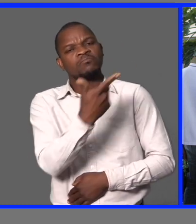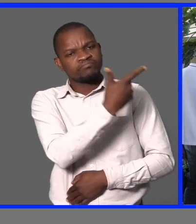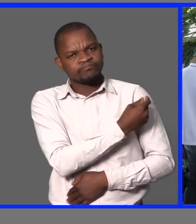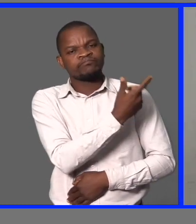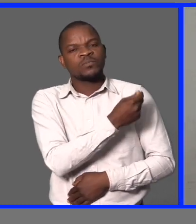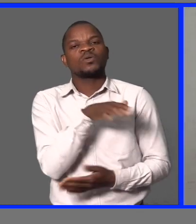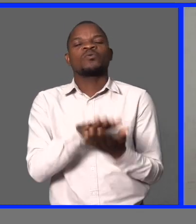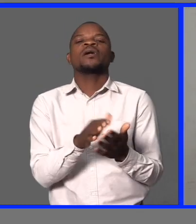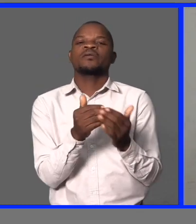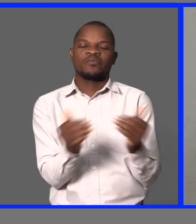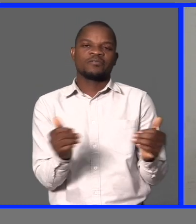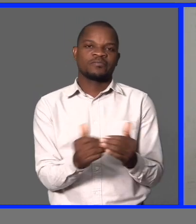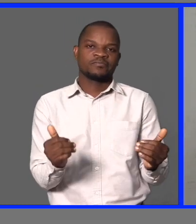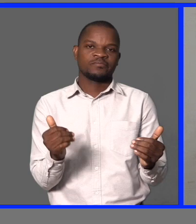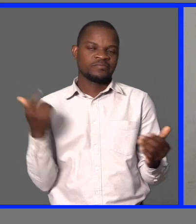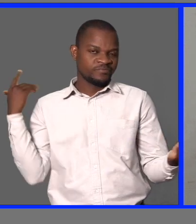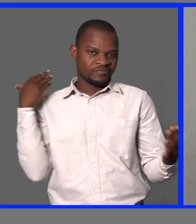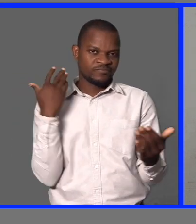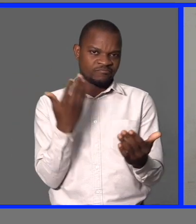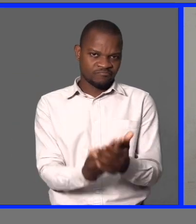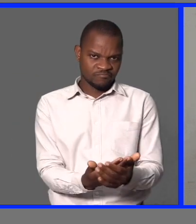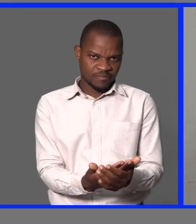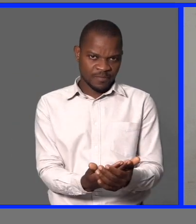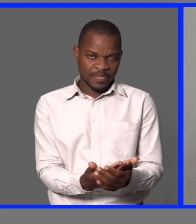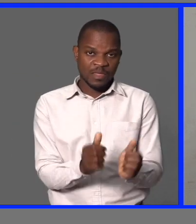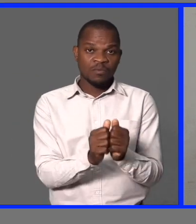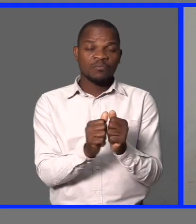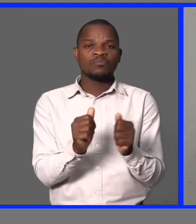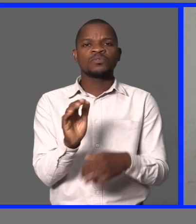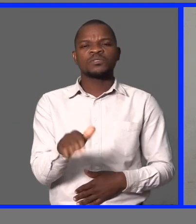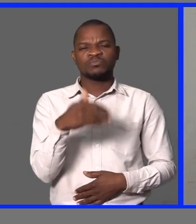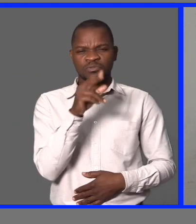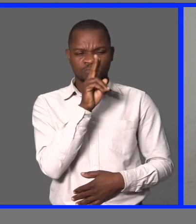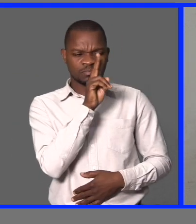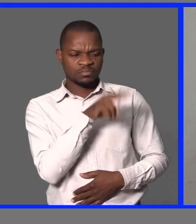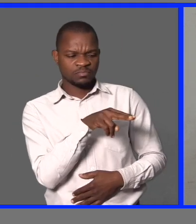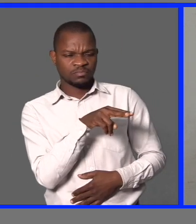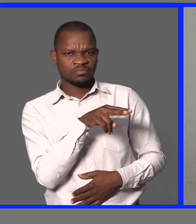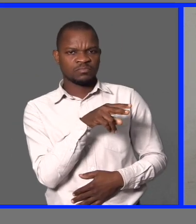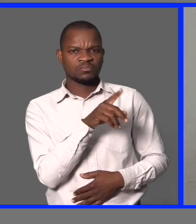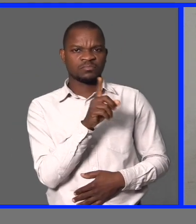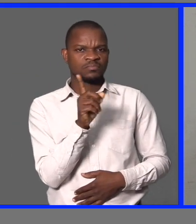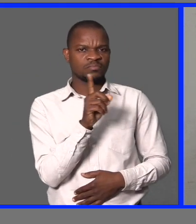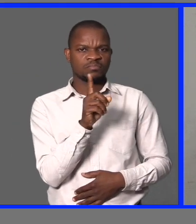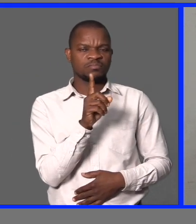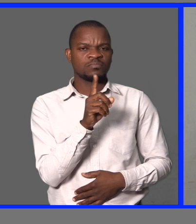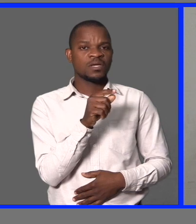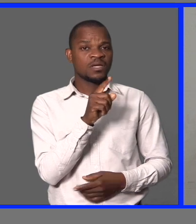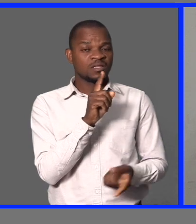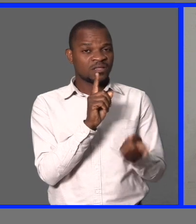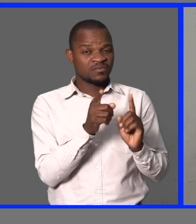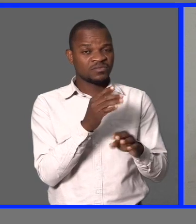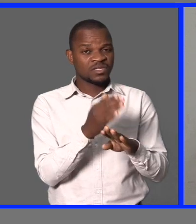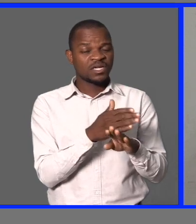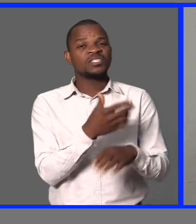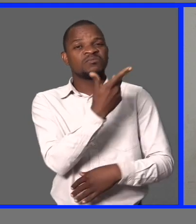amanhecesse, de manhã, à tarde, de noite, as coisas todas. Mas depois, suspeitou-se que foi através das